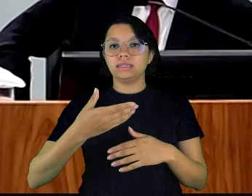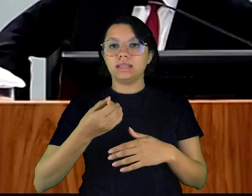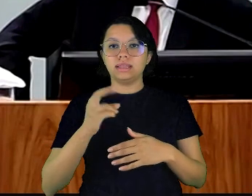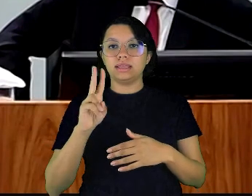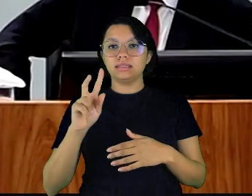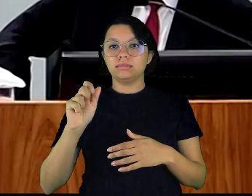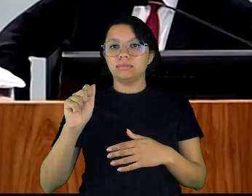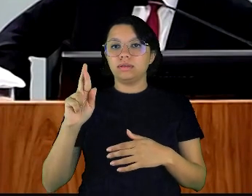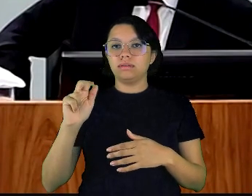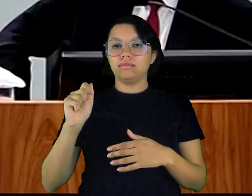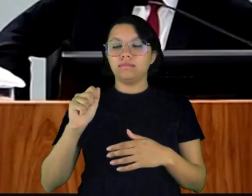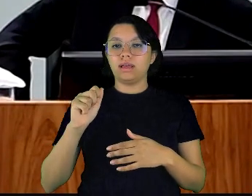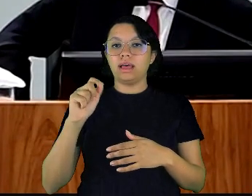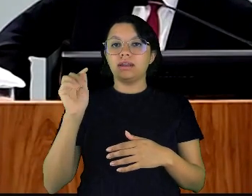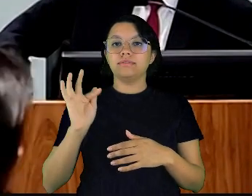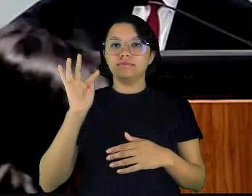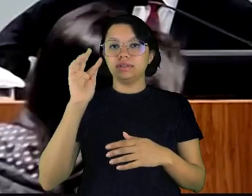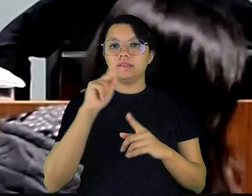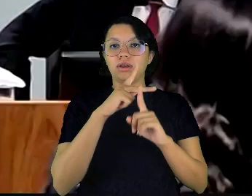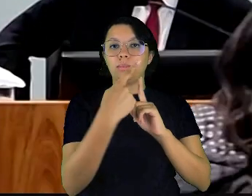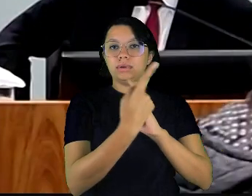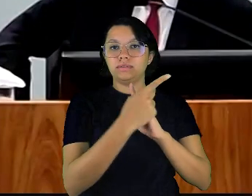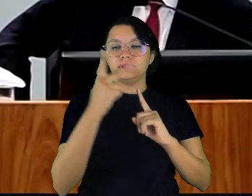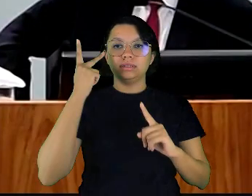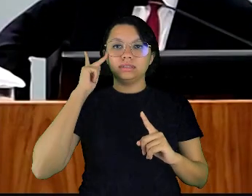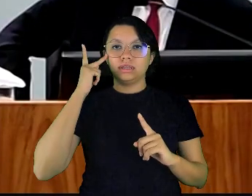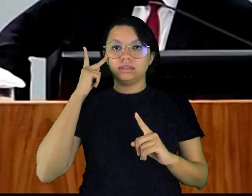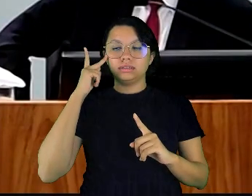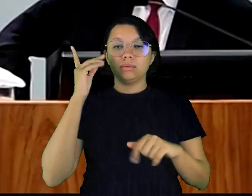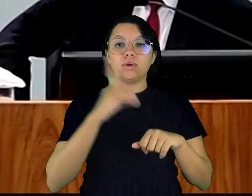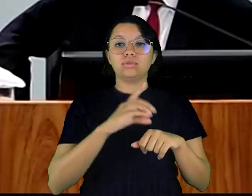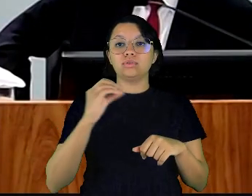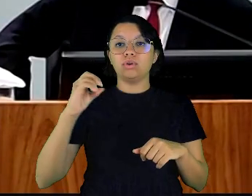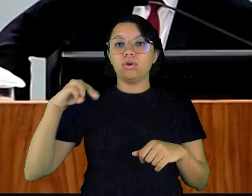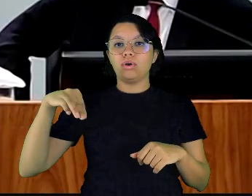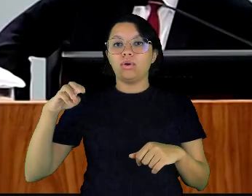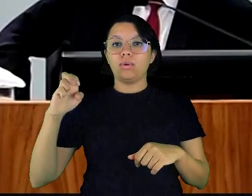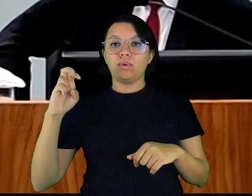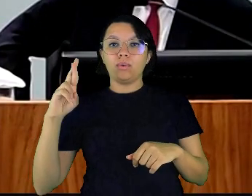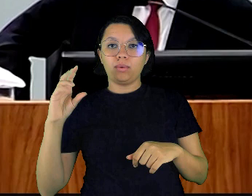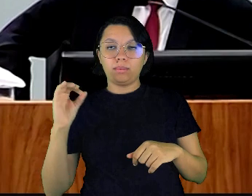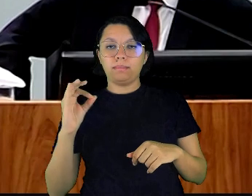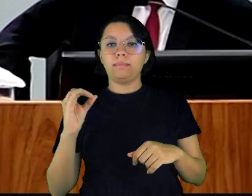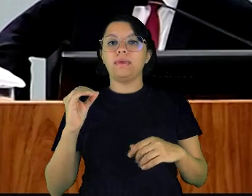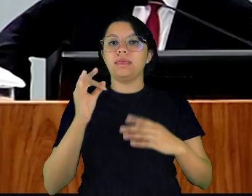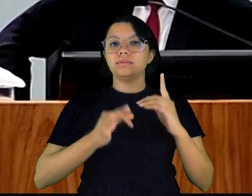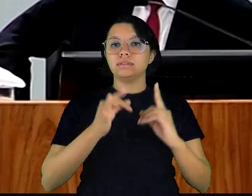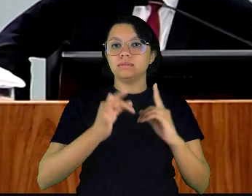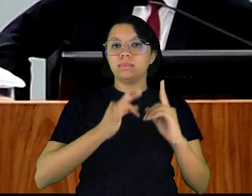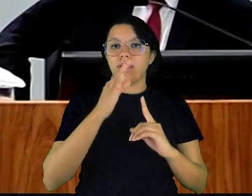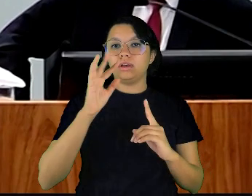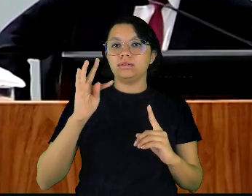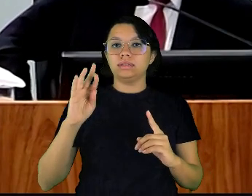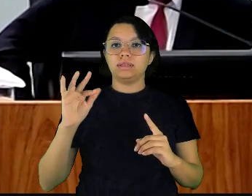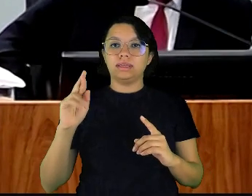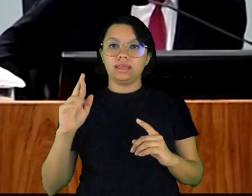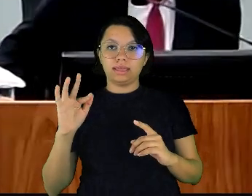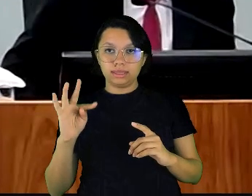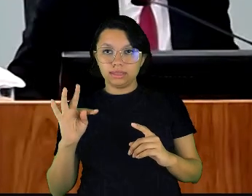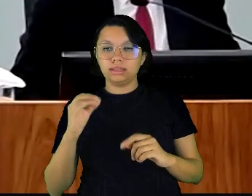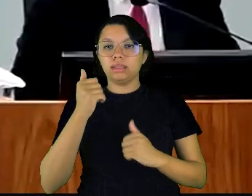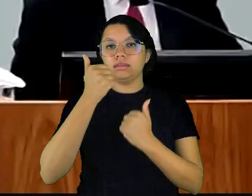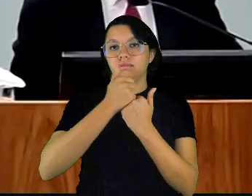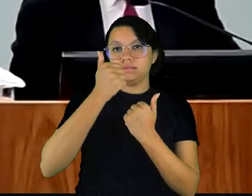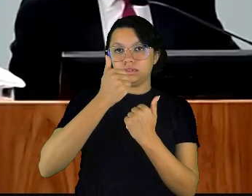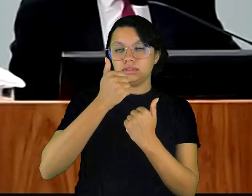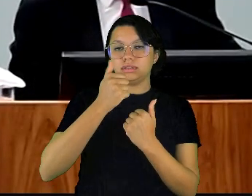Federal Previdenciária de São Paulo. O doutor Homero Batista, desembargador do TRT2, como eu disse, vice-diretor da EJUDE 2,